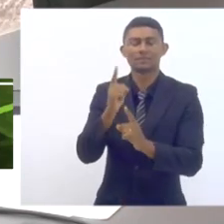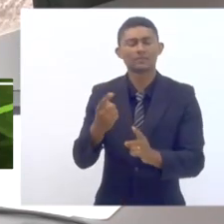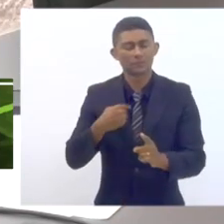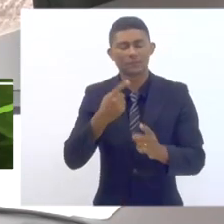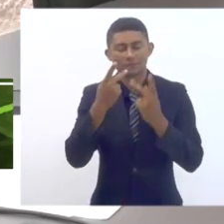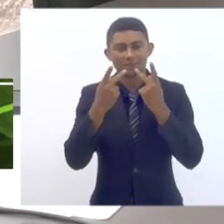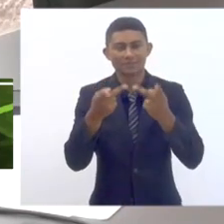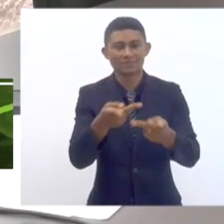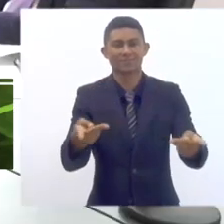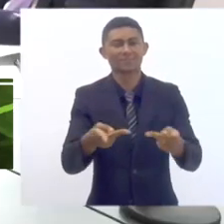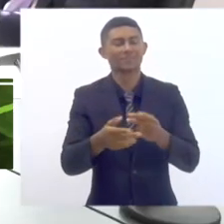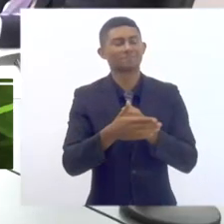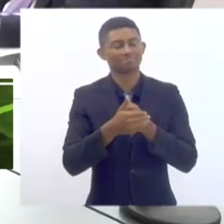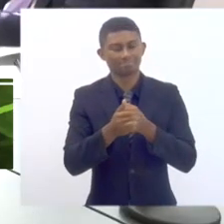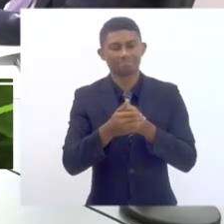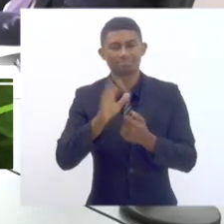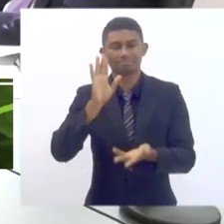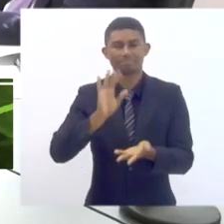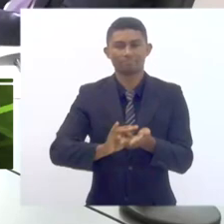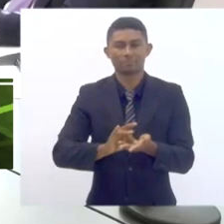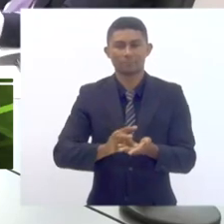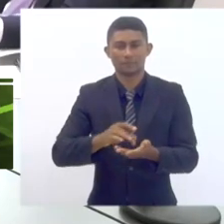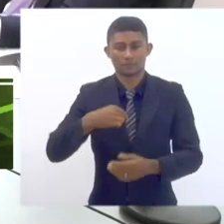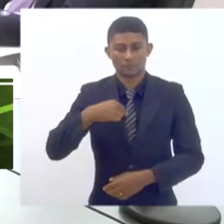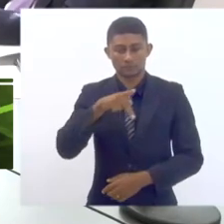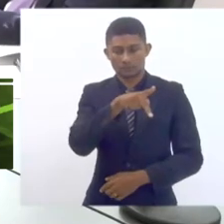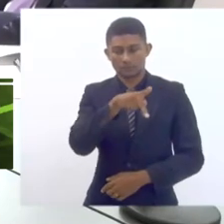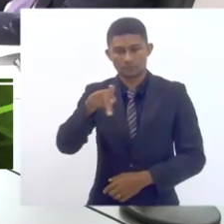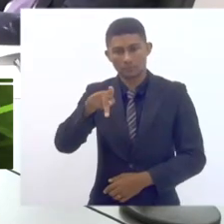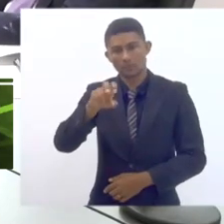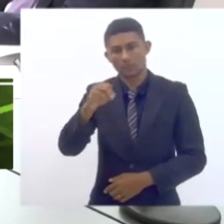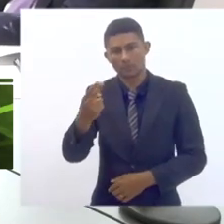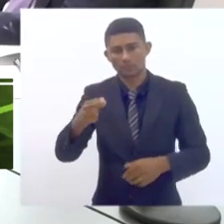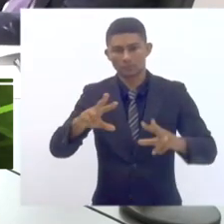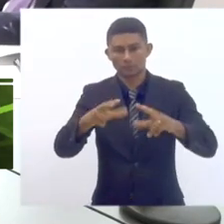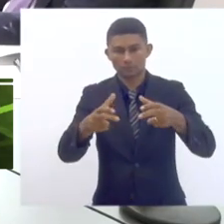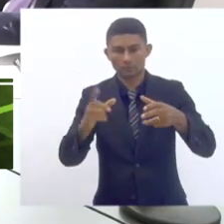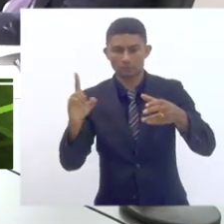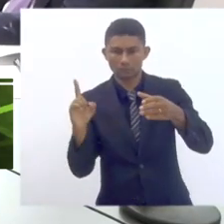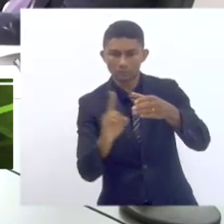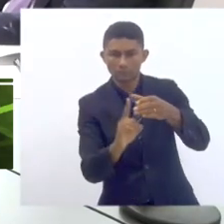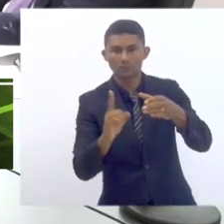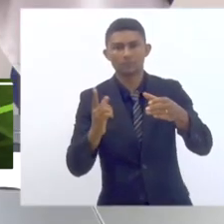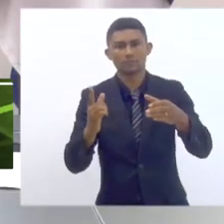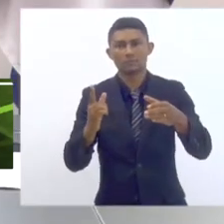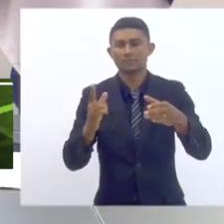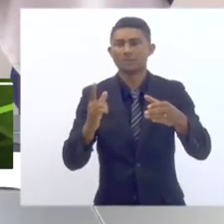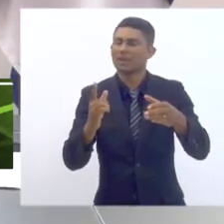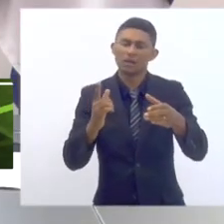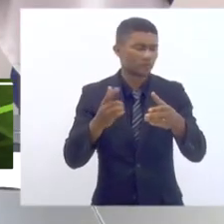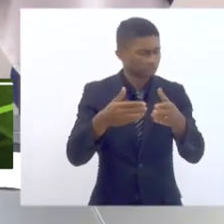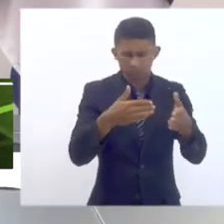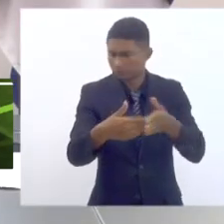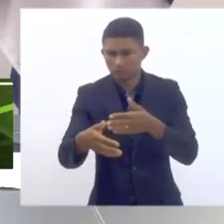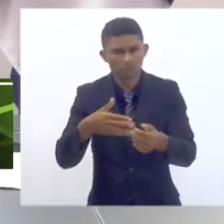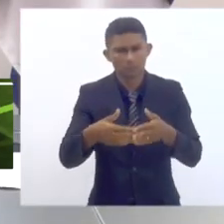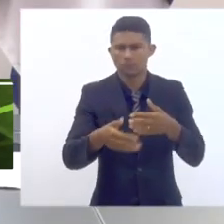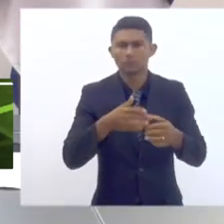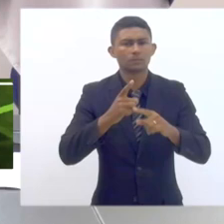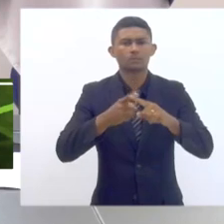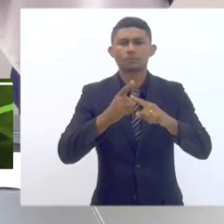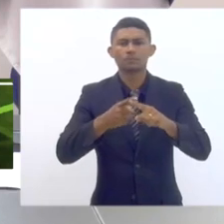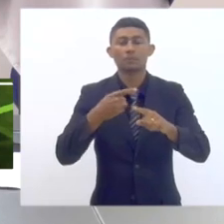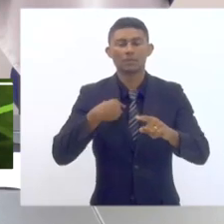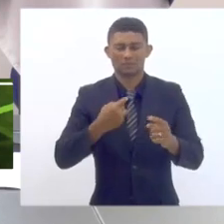para vocês que ser presidente, ser membro ou não ser, ser suplente, não modifica nada para mim. Quando eu cheguei aqui ainda